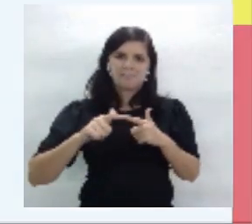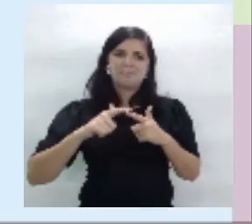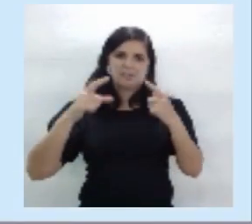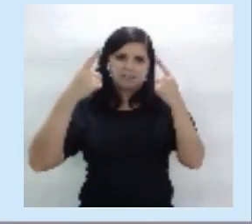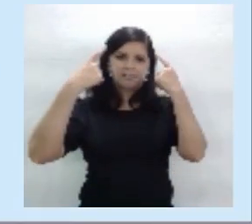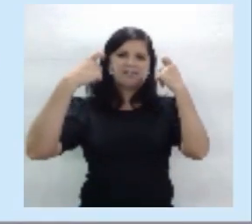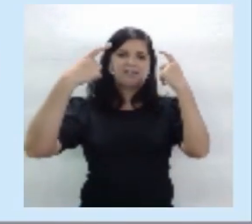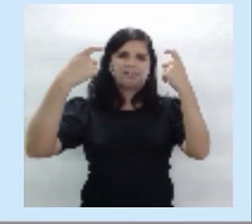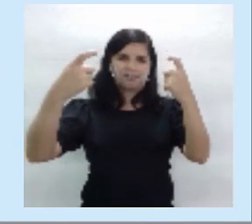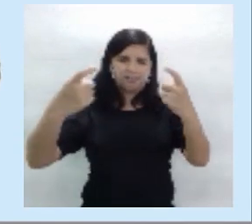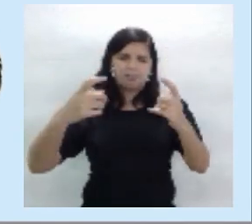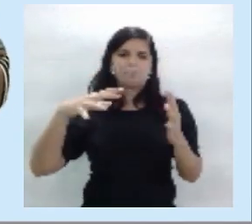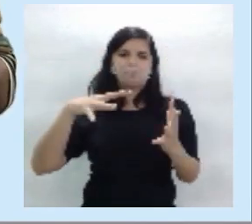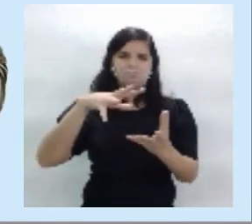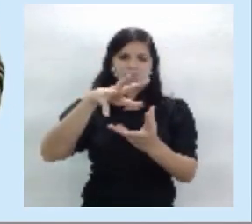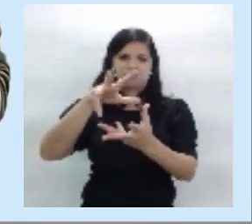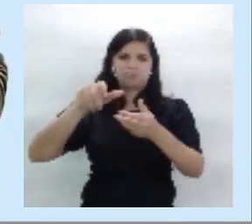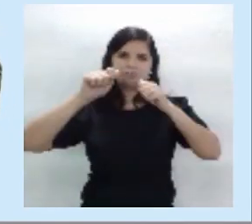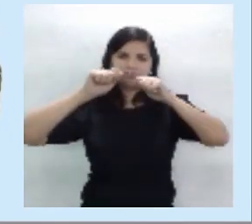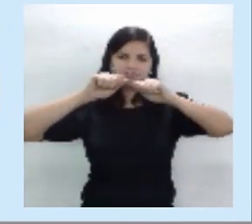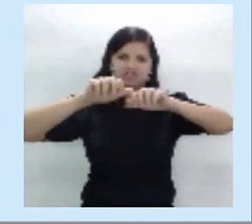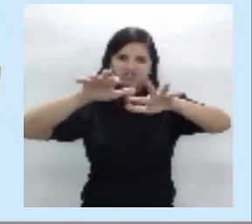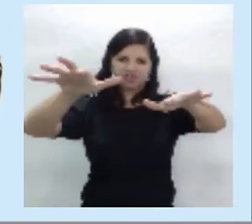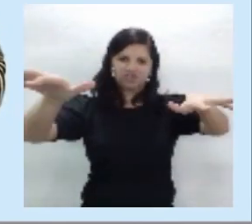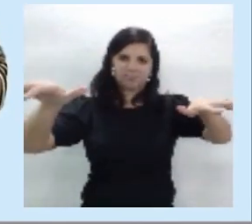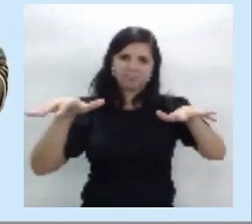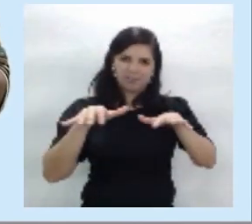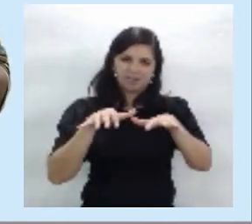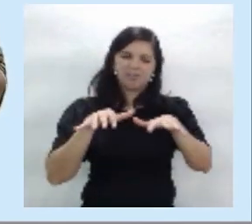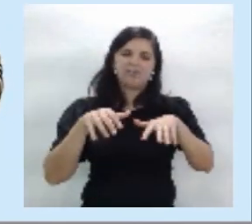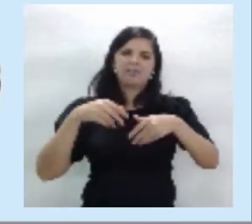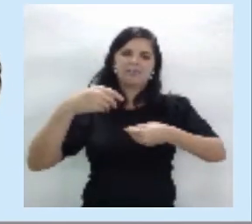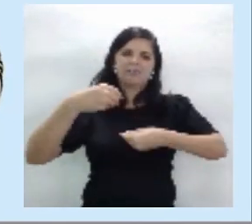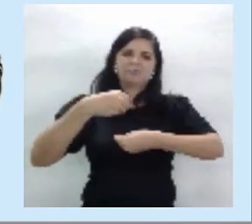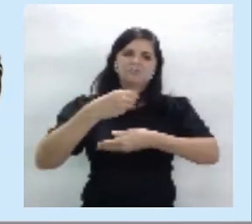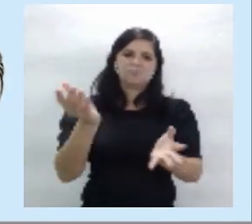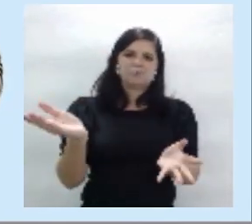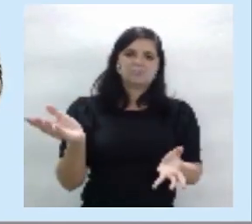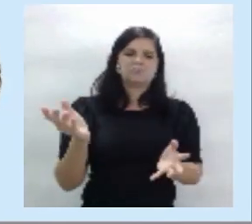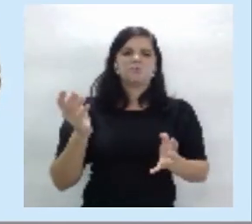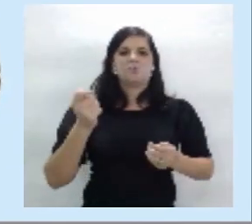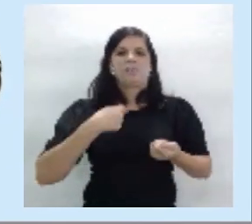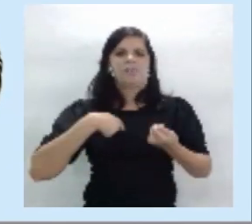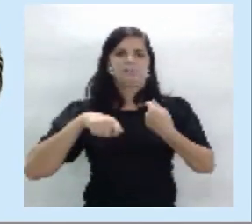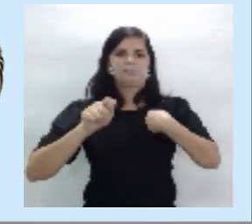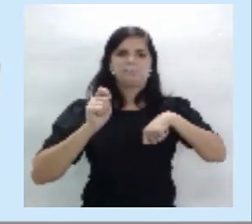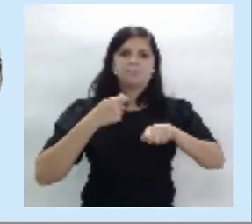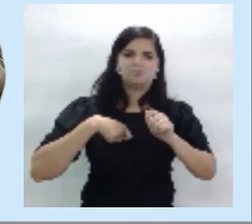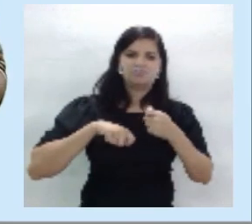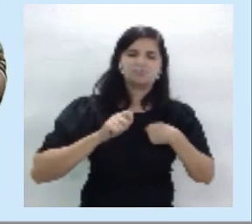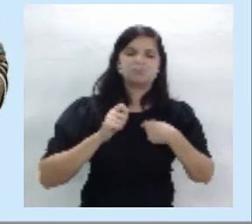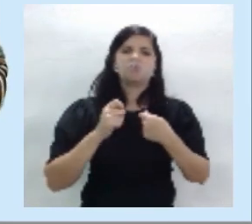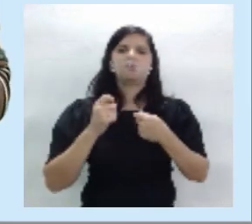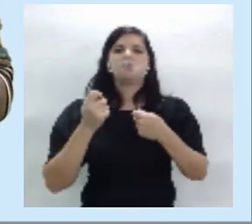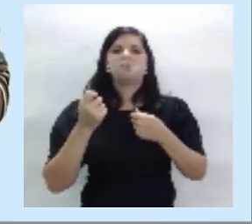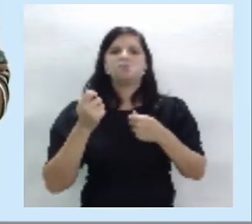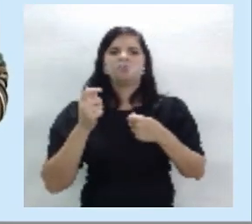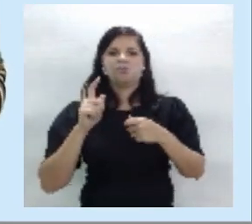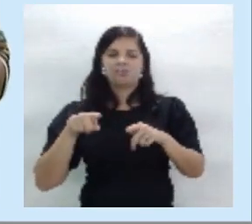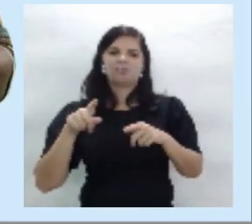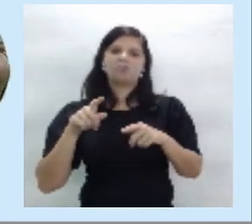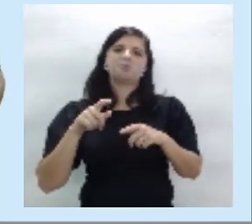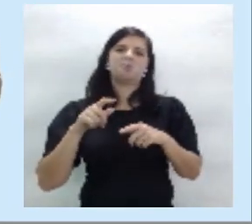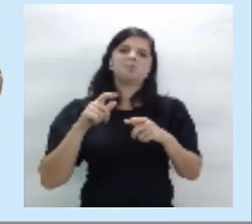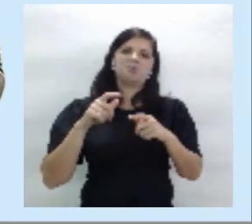inteiro, tá? E isso faz com que a sua distribuição, a sua administração tenha que ser cada vez